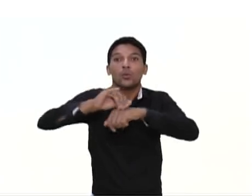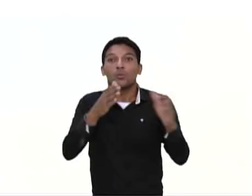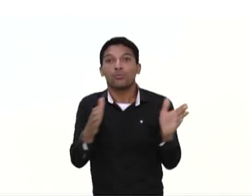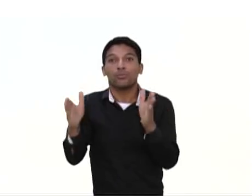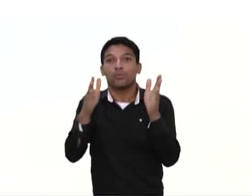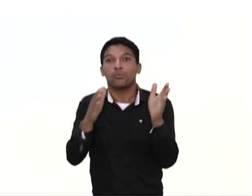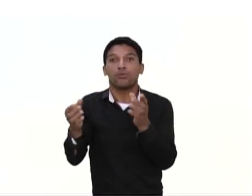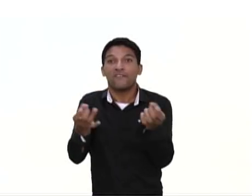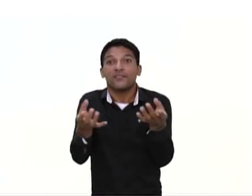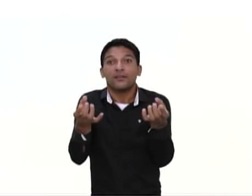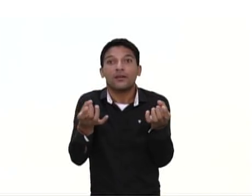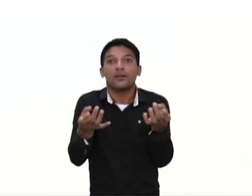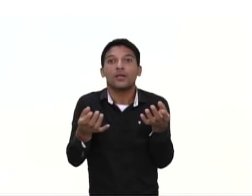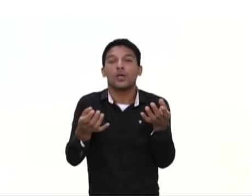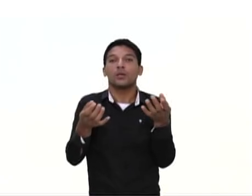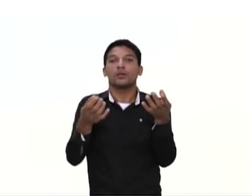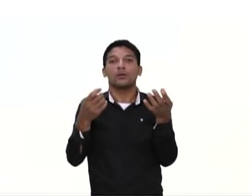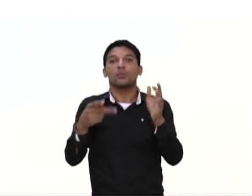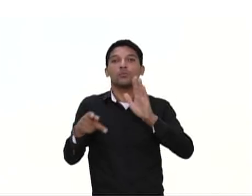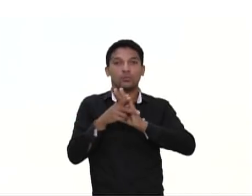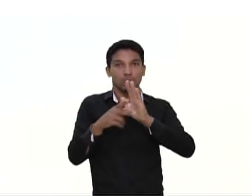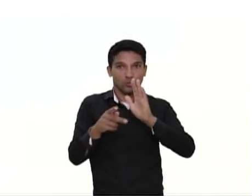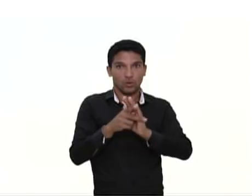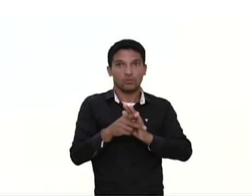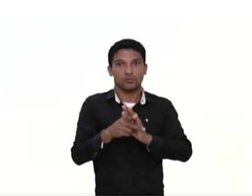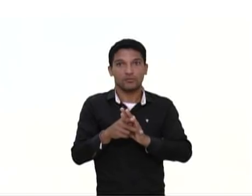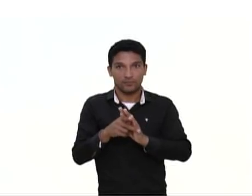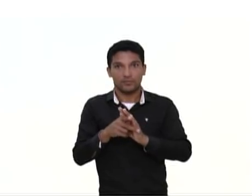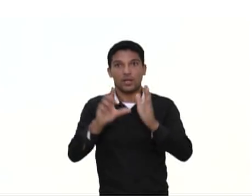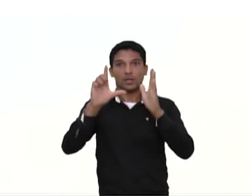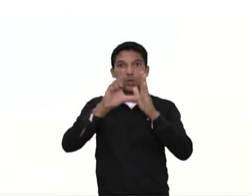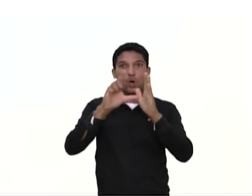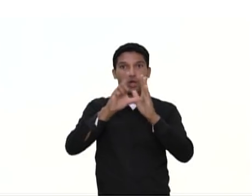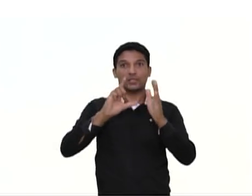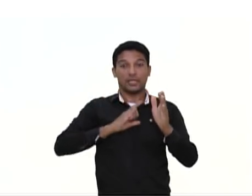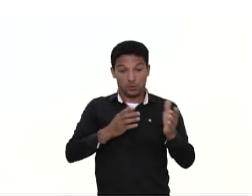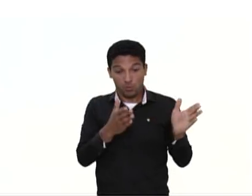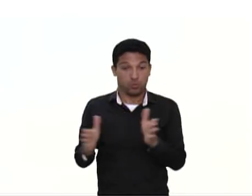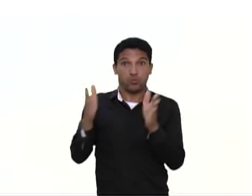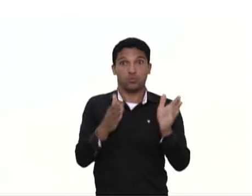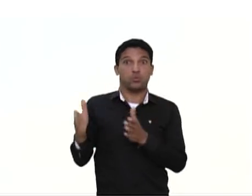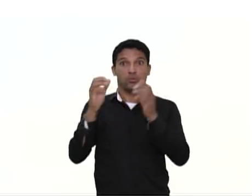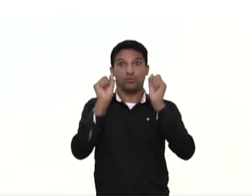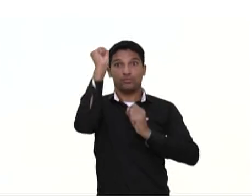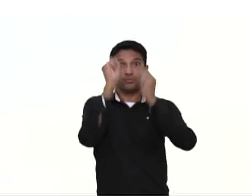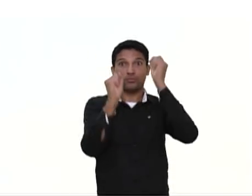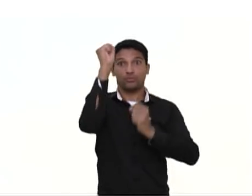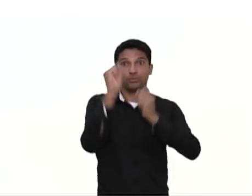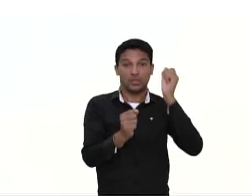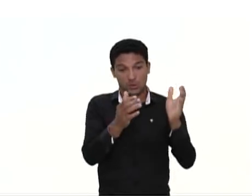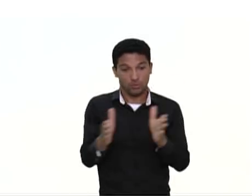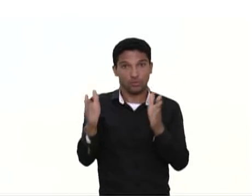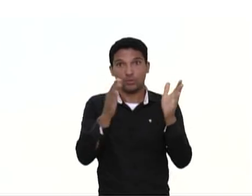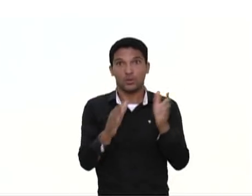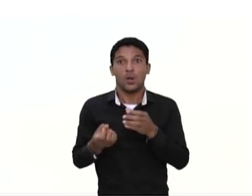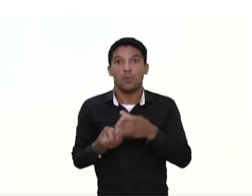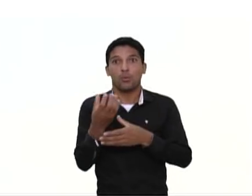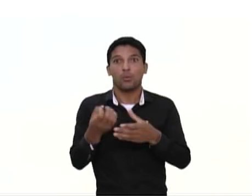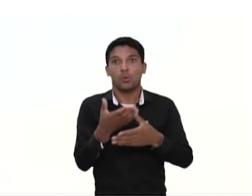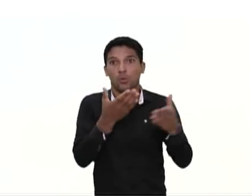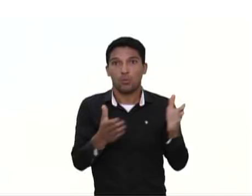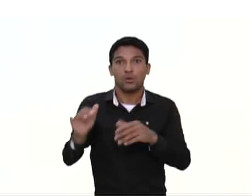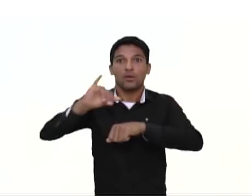solução né então aí eu tenho x do vértice como 40 unidades então a quantidade produzida